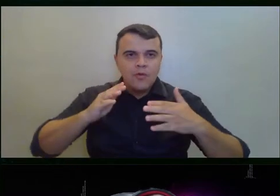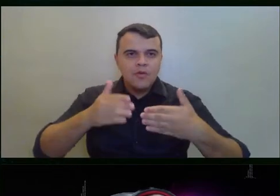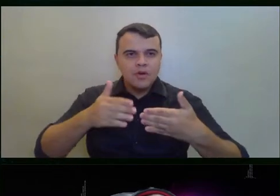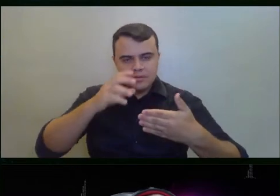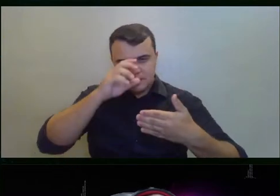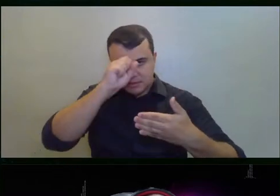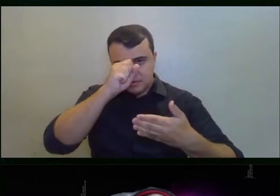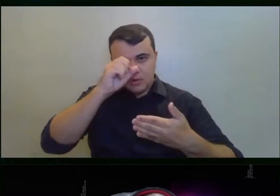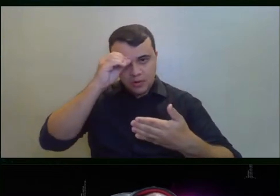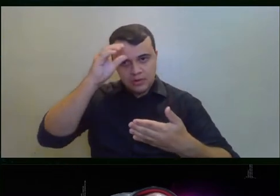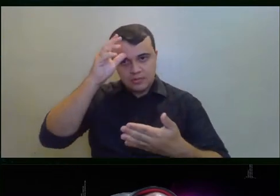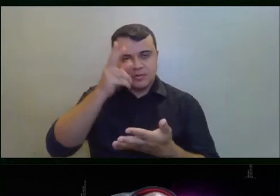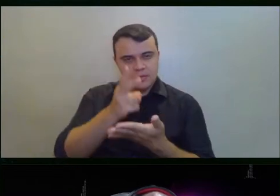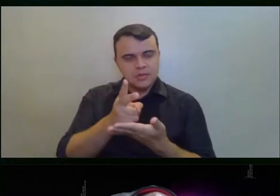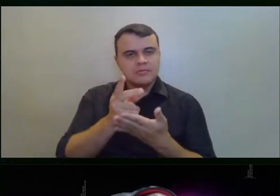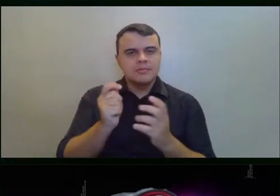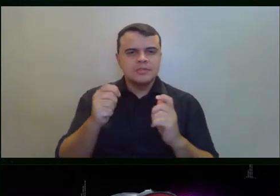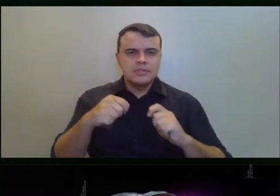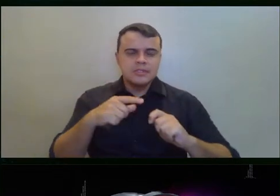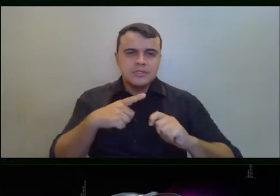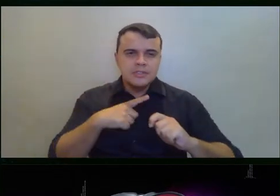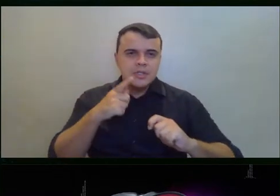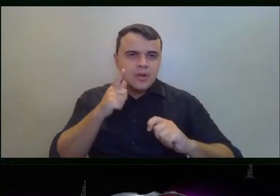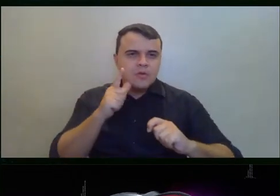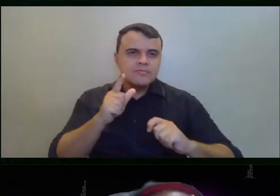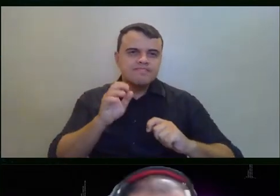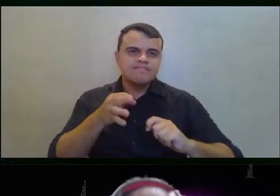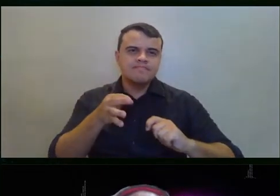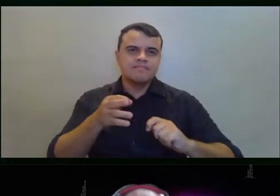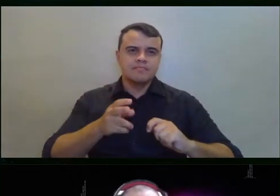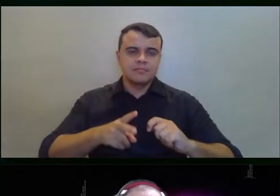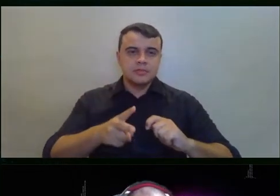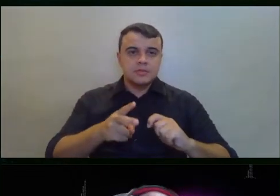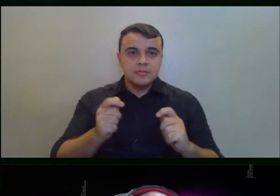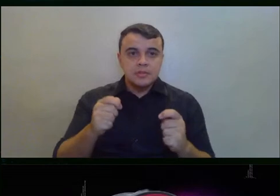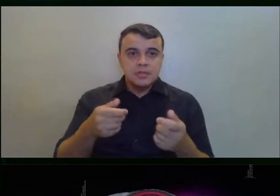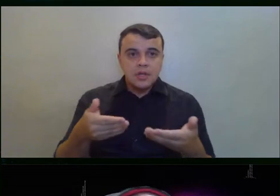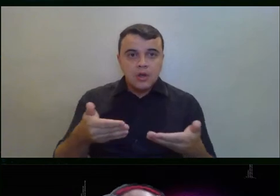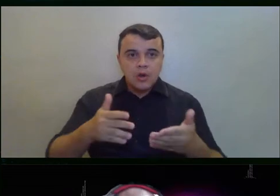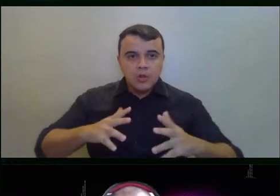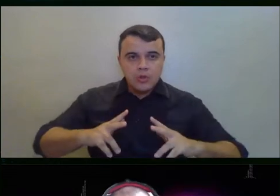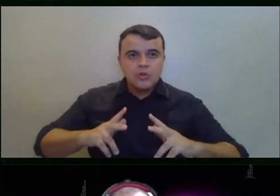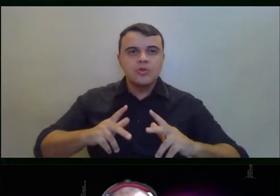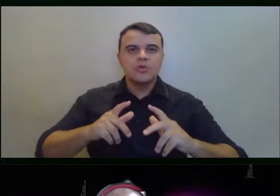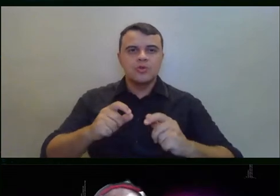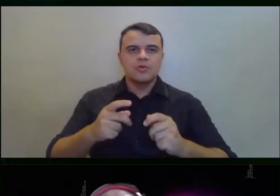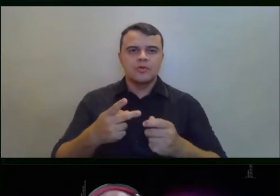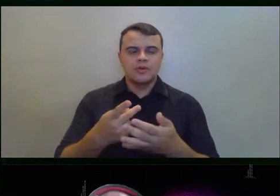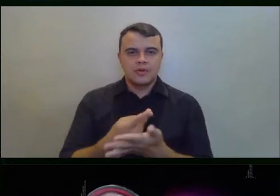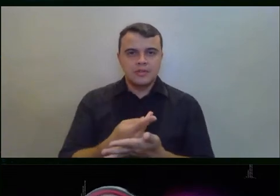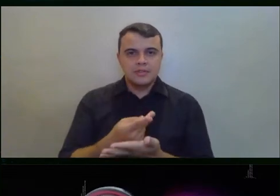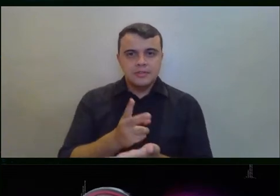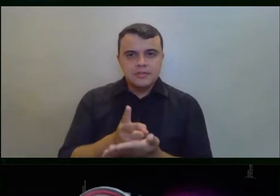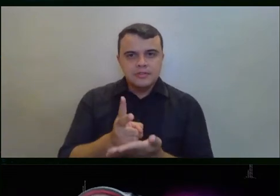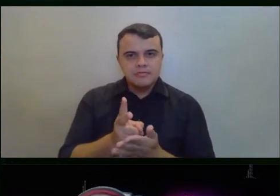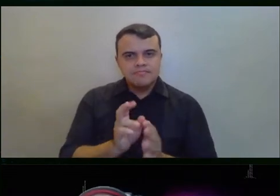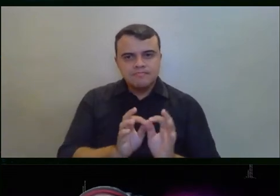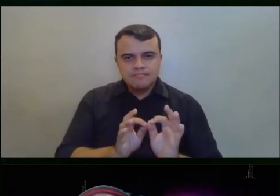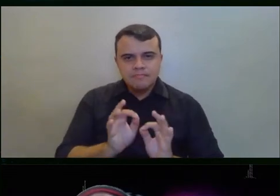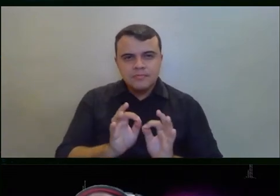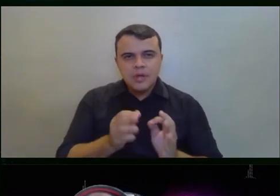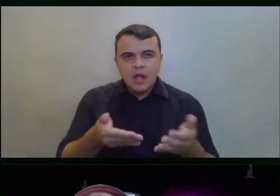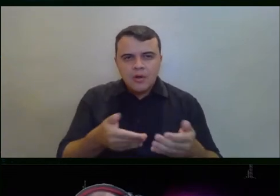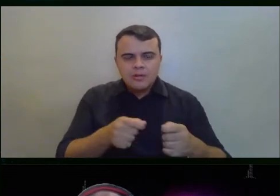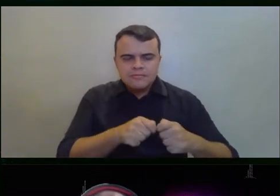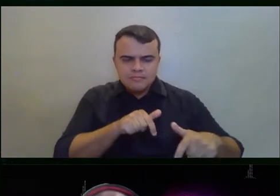no conhecimento que você pode ter e assim tudo vai acontecendo sabe planta gente eu sempre falo cara